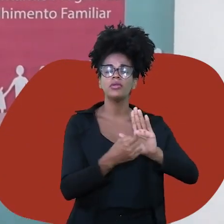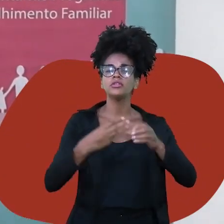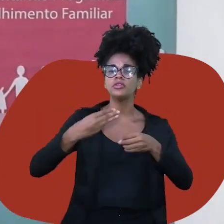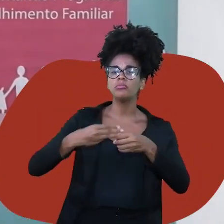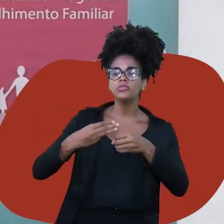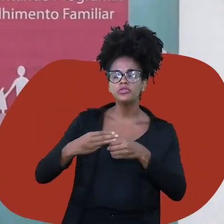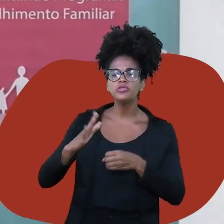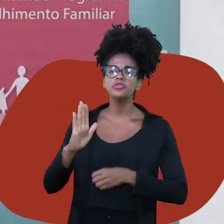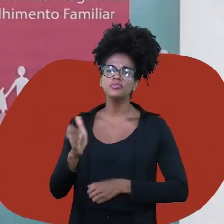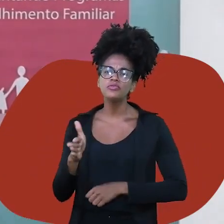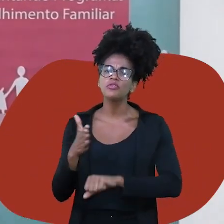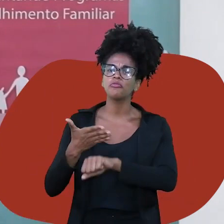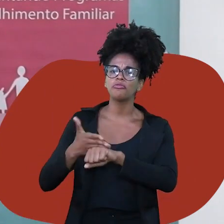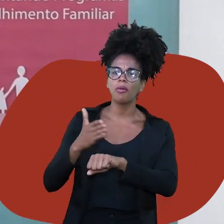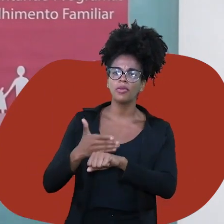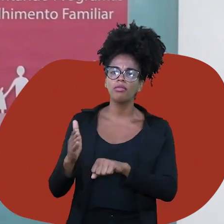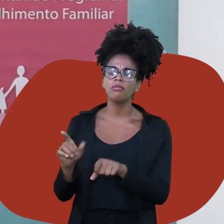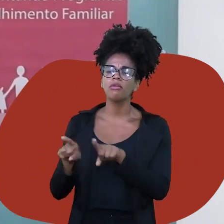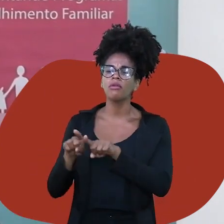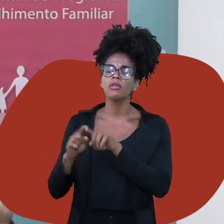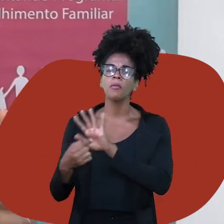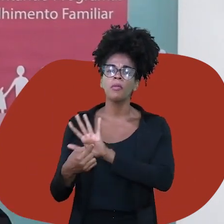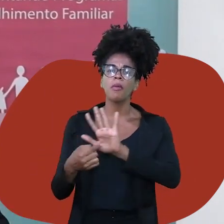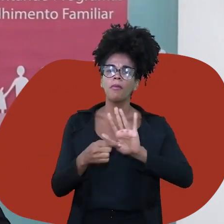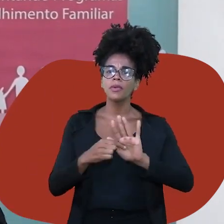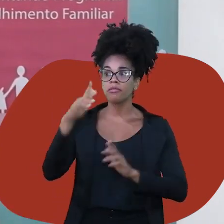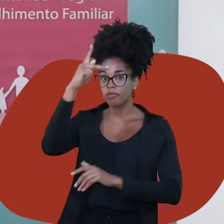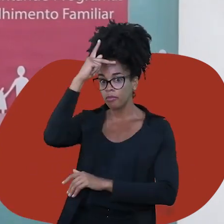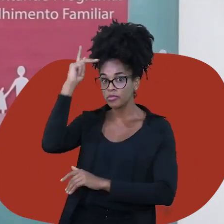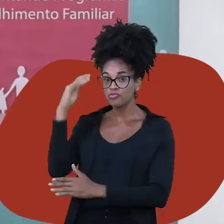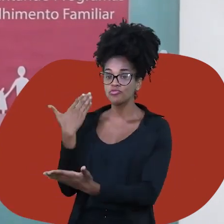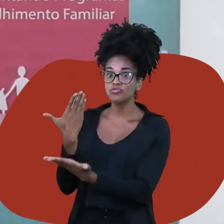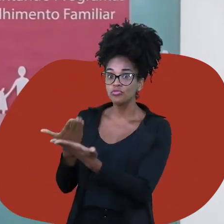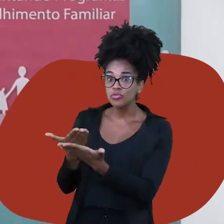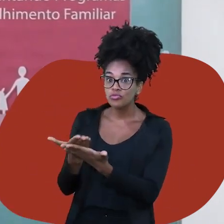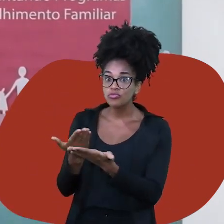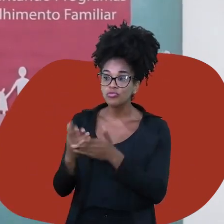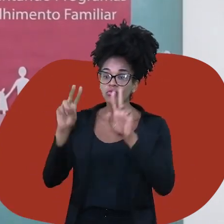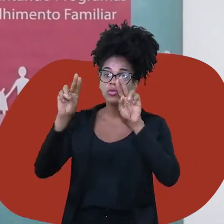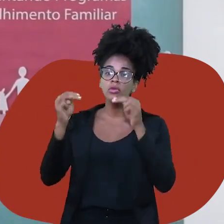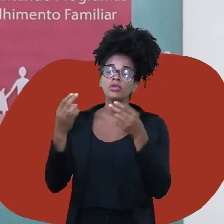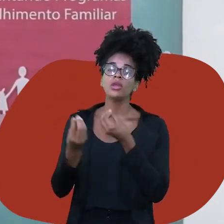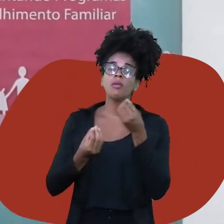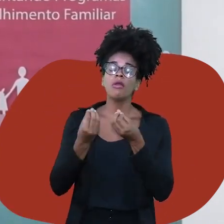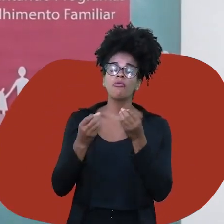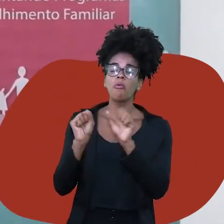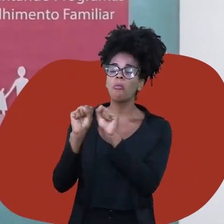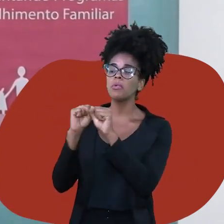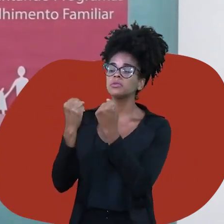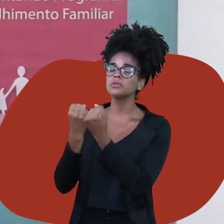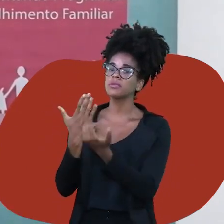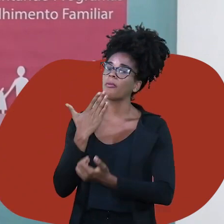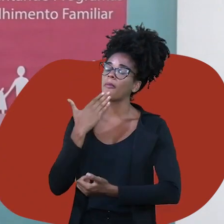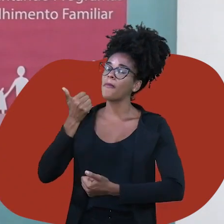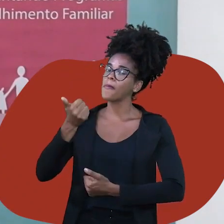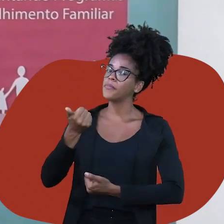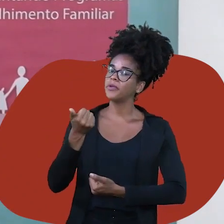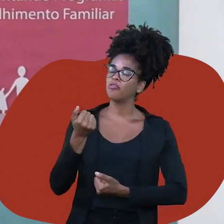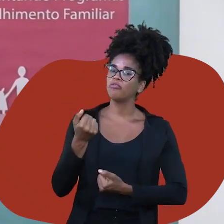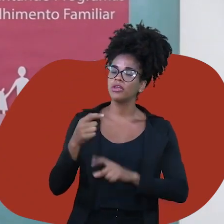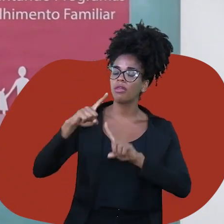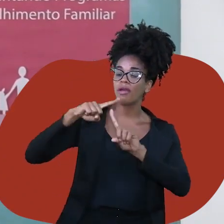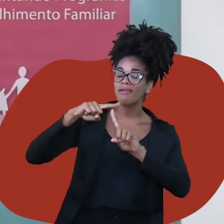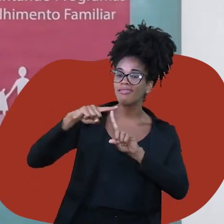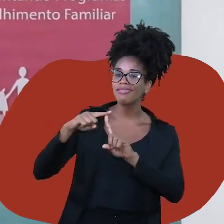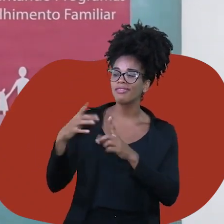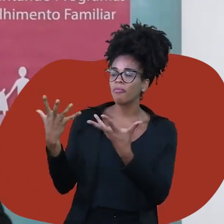para compartilhar a sua experiência, bem como estudiosos nesse assunto, mostrando o ganho para toda a sociedade com esse tipo